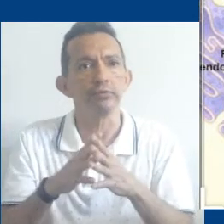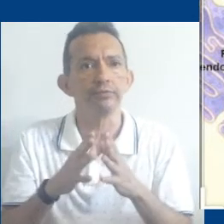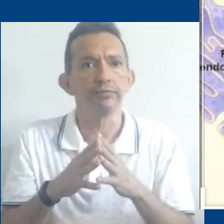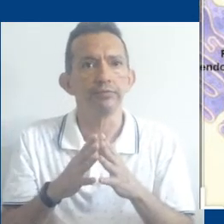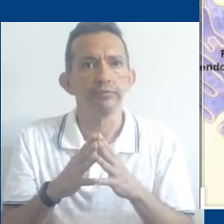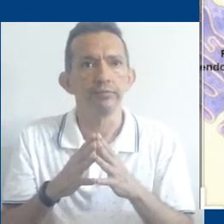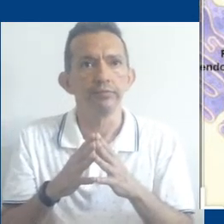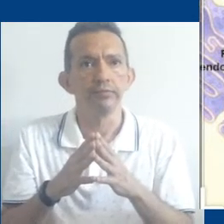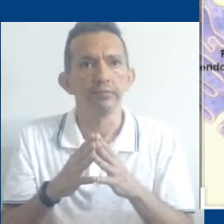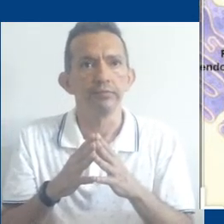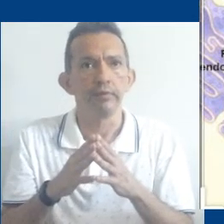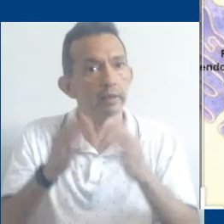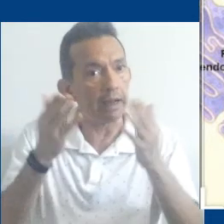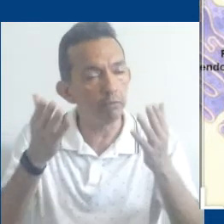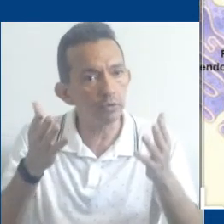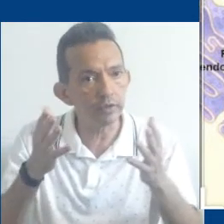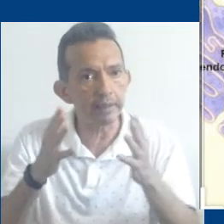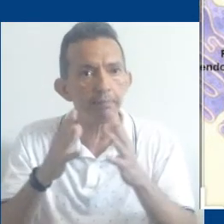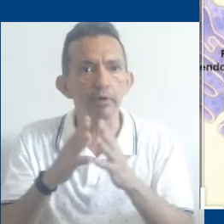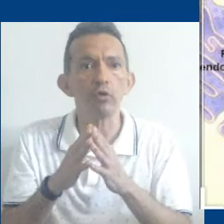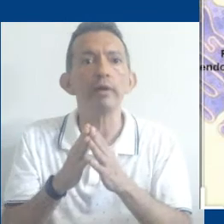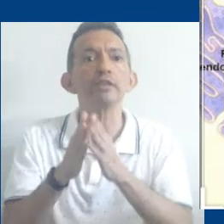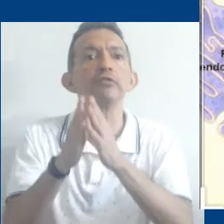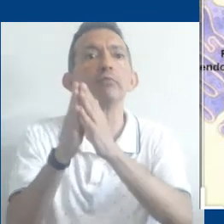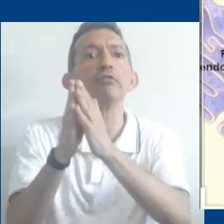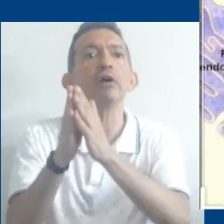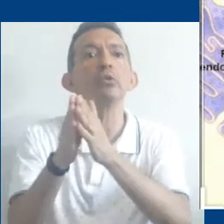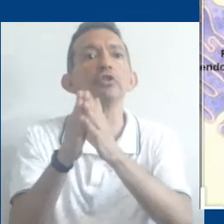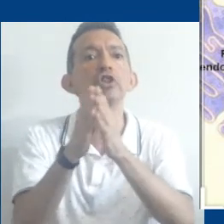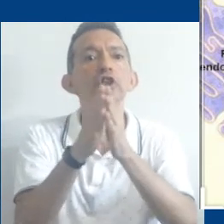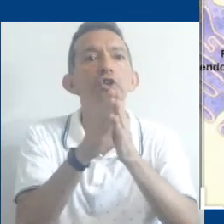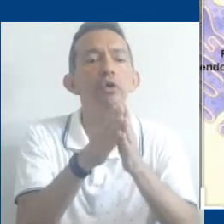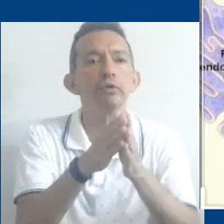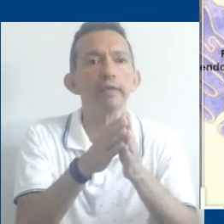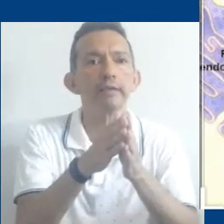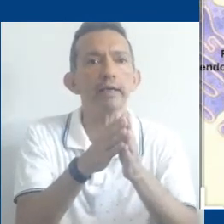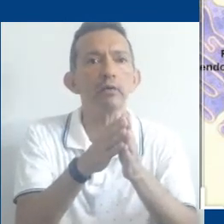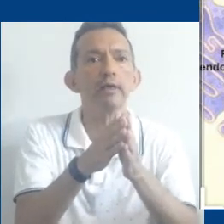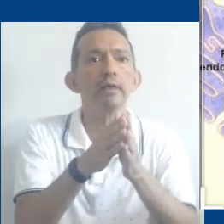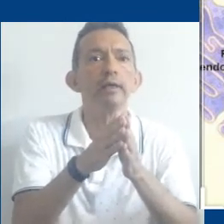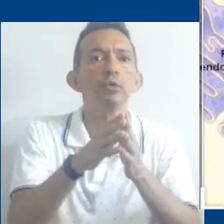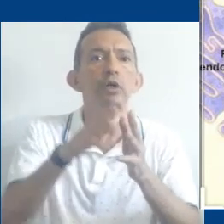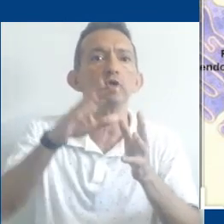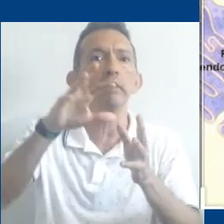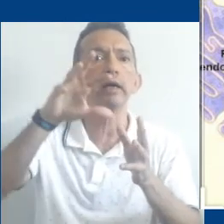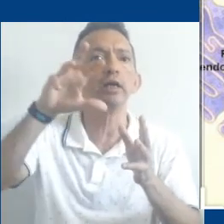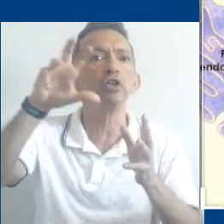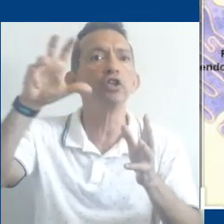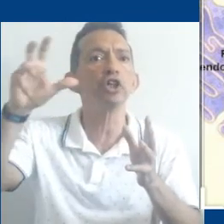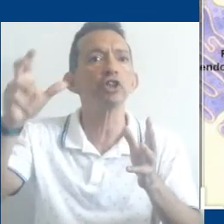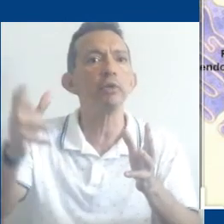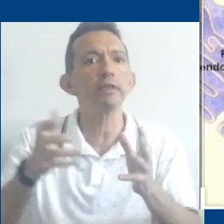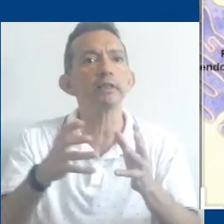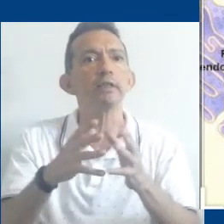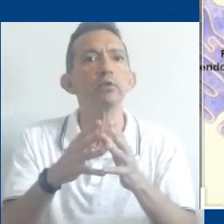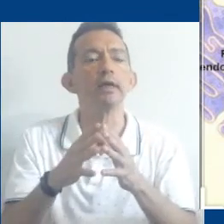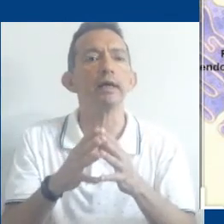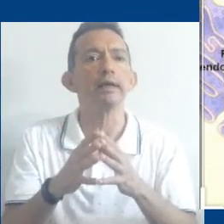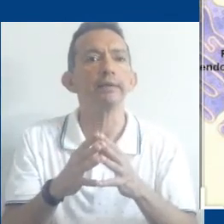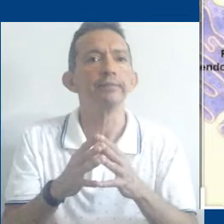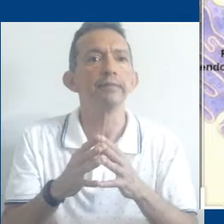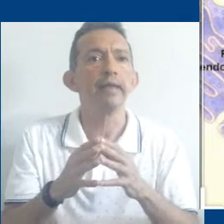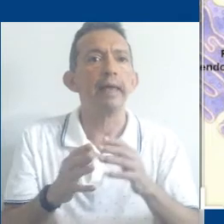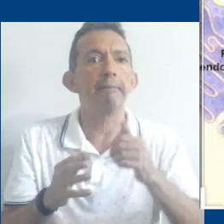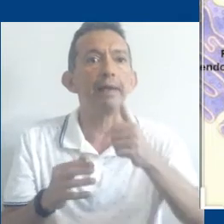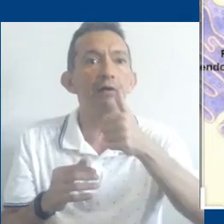digestório. E cai muito isso na prova. Como é que se forma o vacúolo digestório na célula durante o mecanismo de digestão